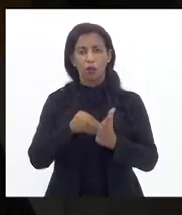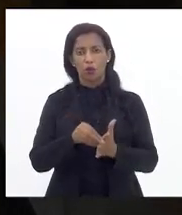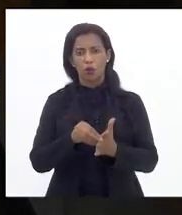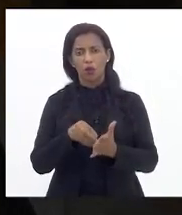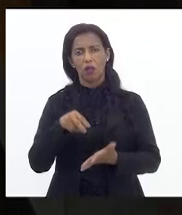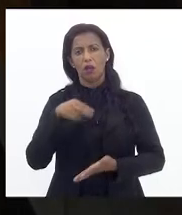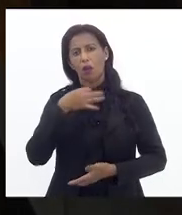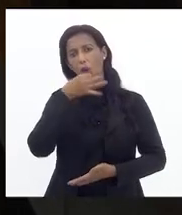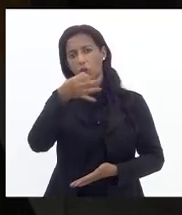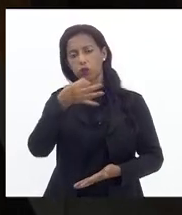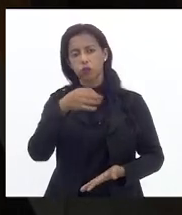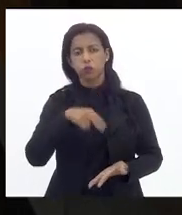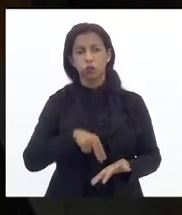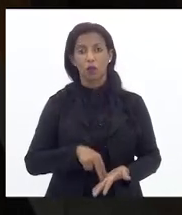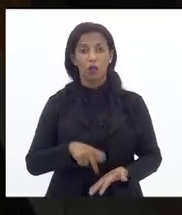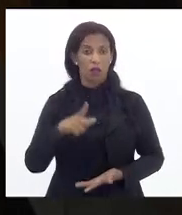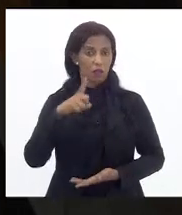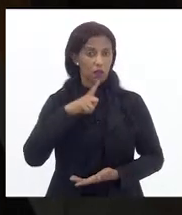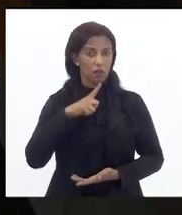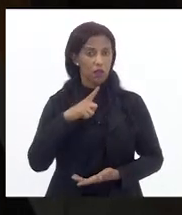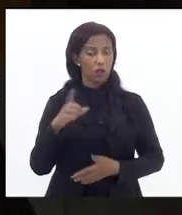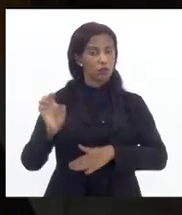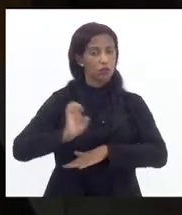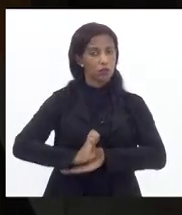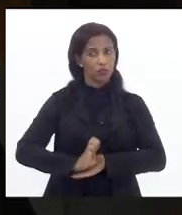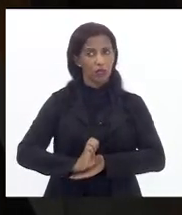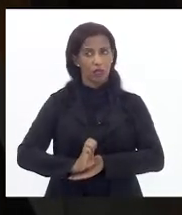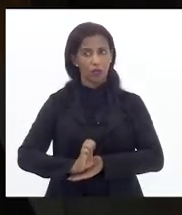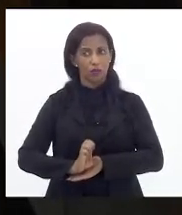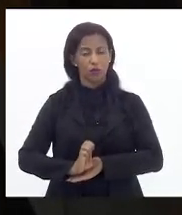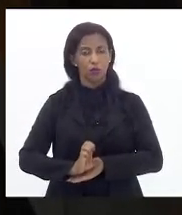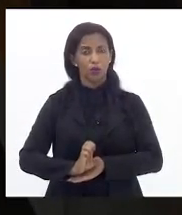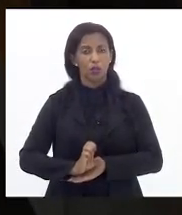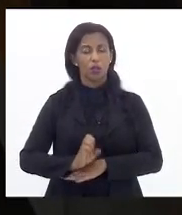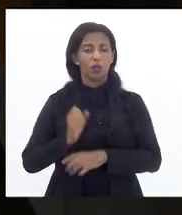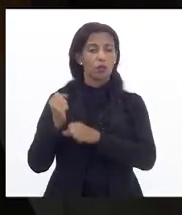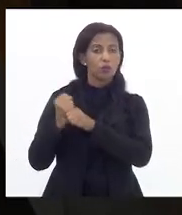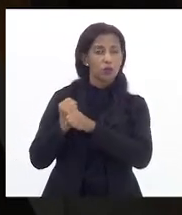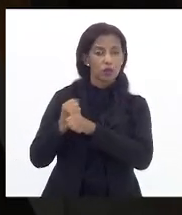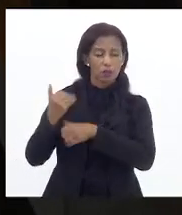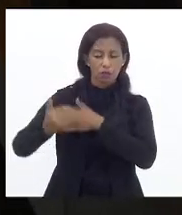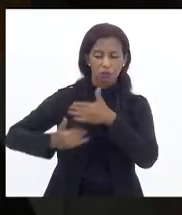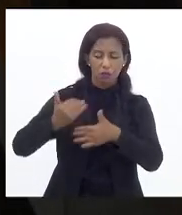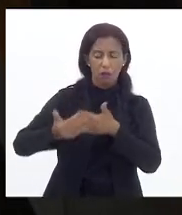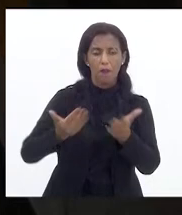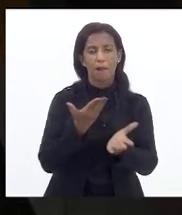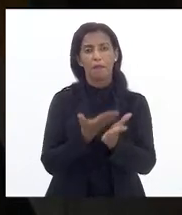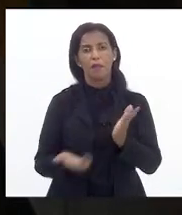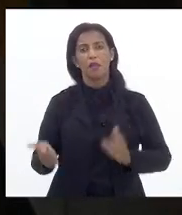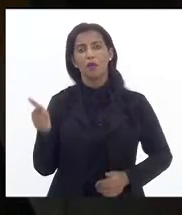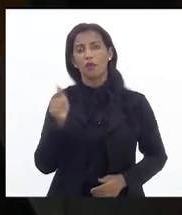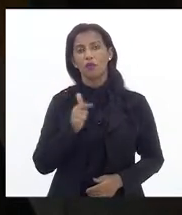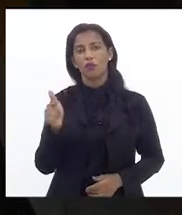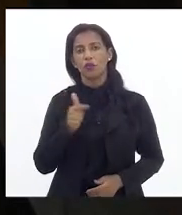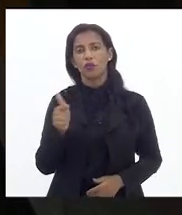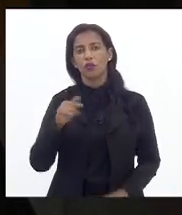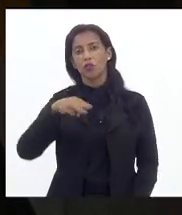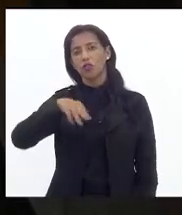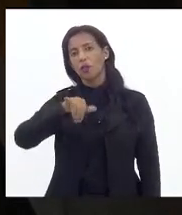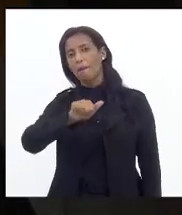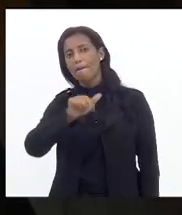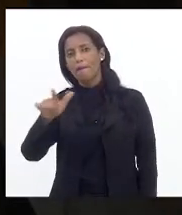essa nossa posição é a gente tem um estado que nos últimos anos perdeu 22 mil servidores